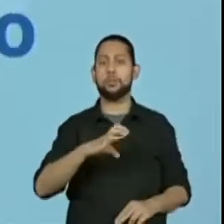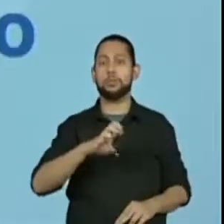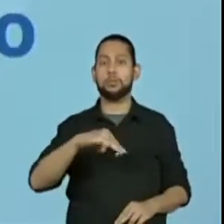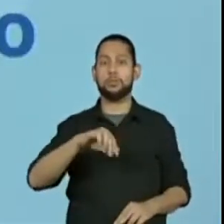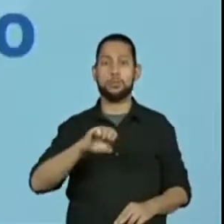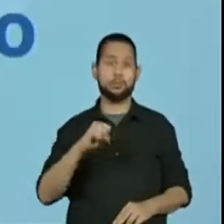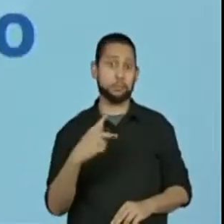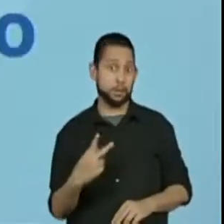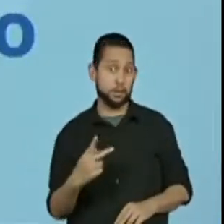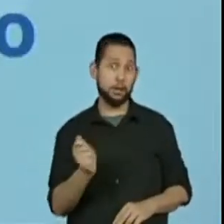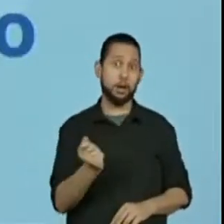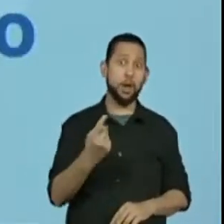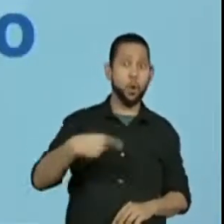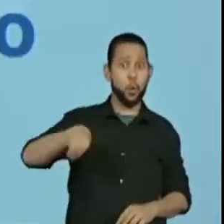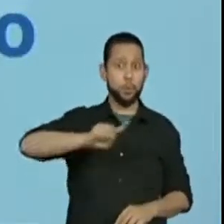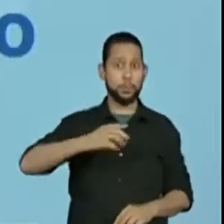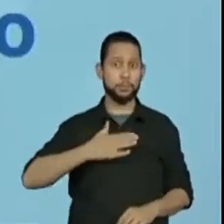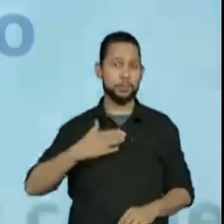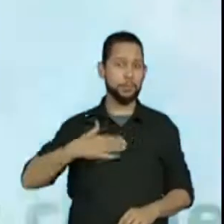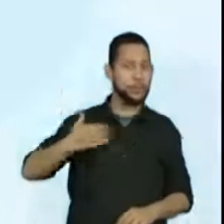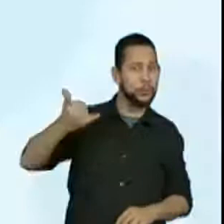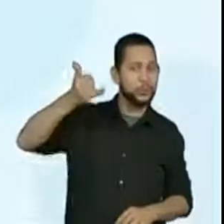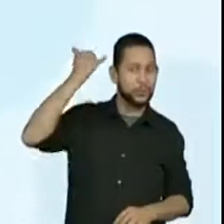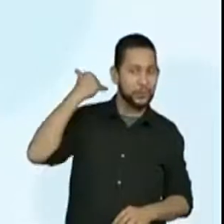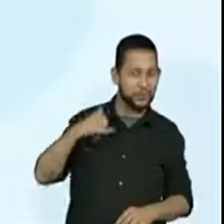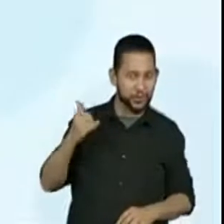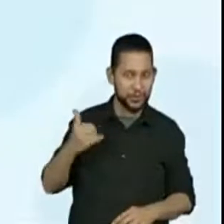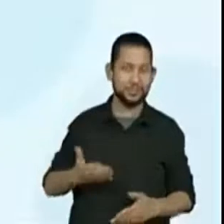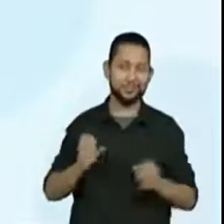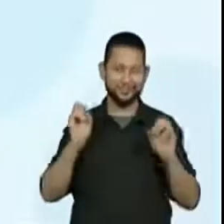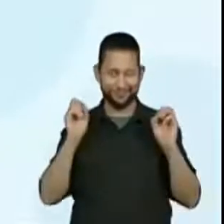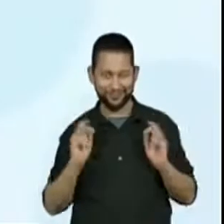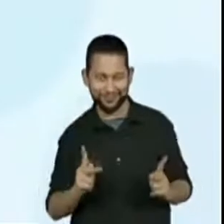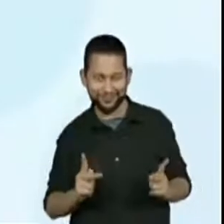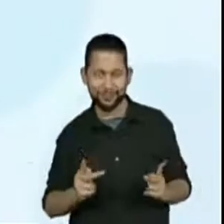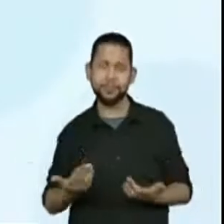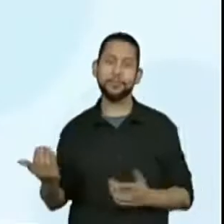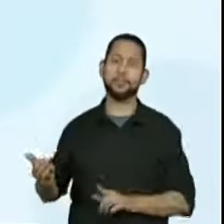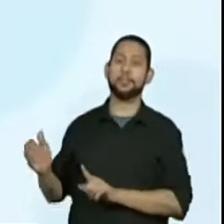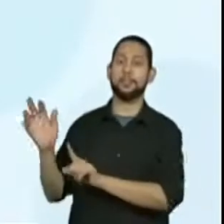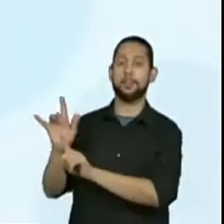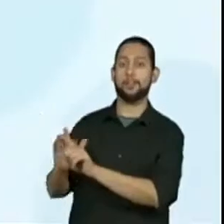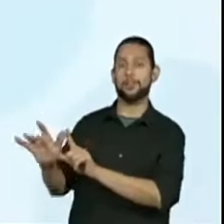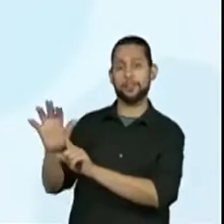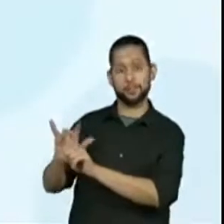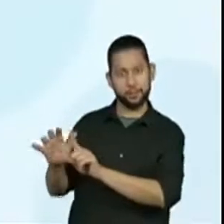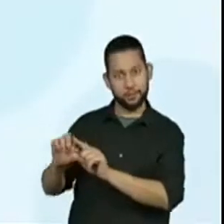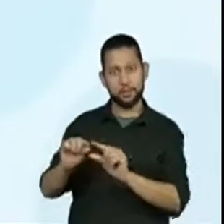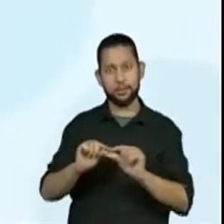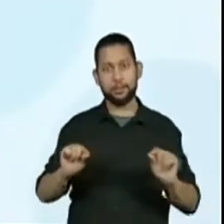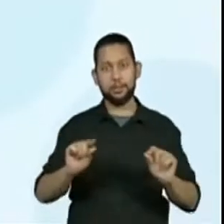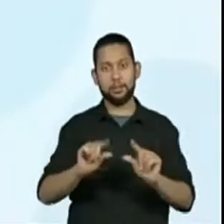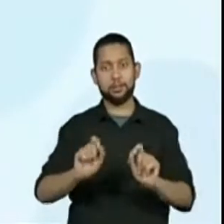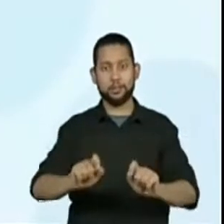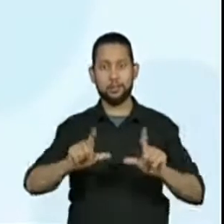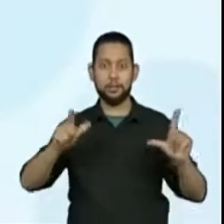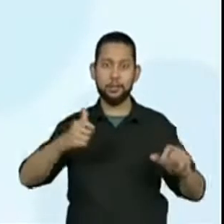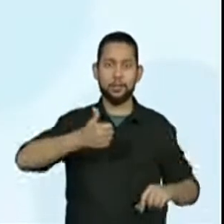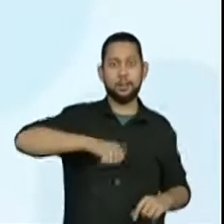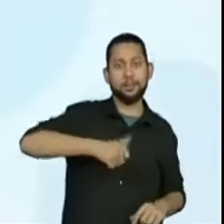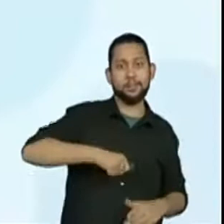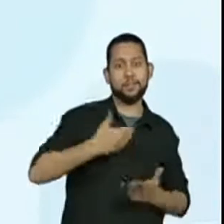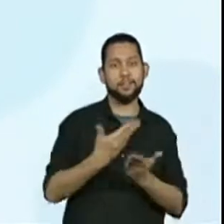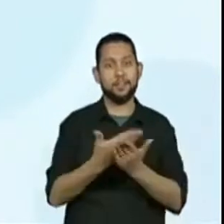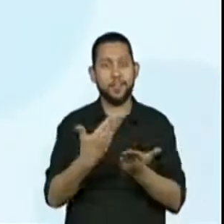sociais, marquem hashtag Eu no Centro de Mídias. Não esqueçam de avaliar essa aula e